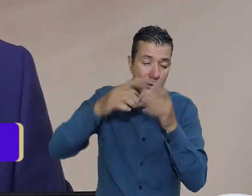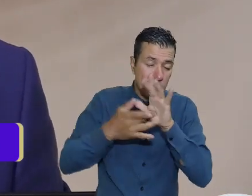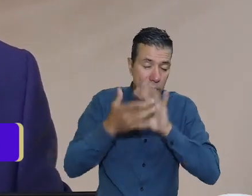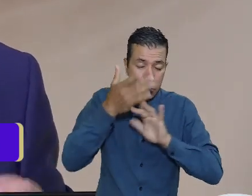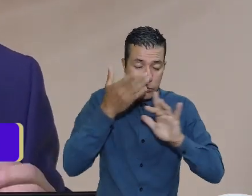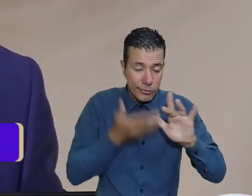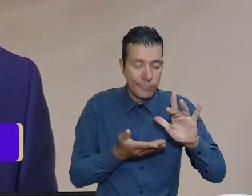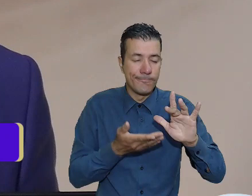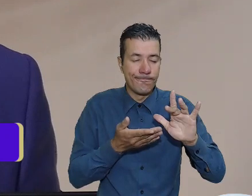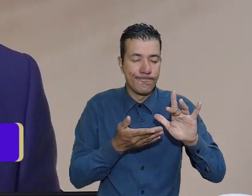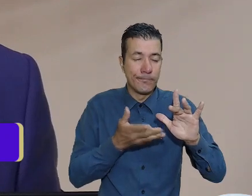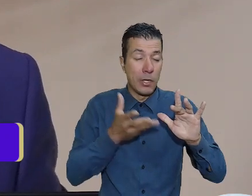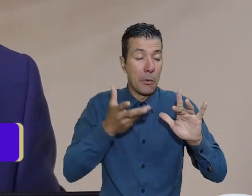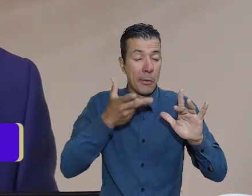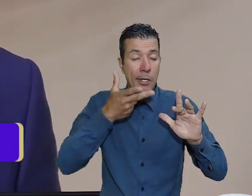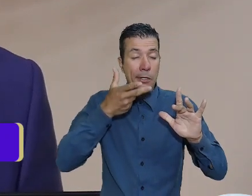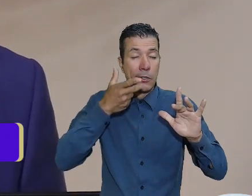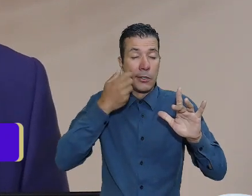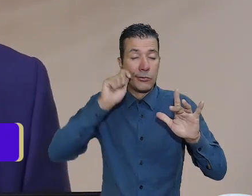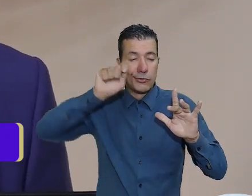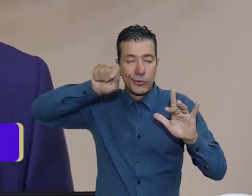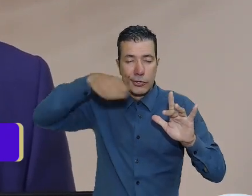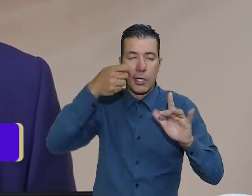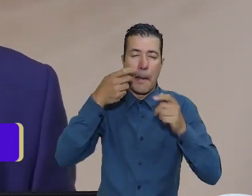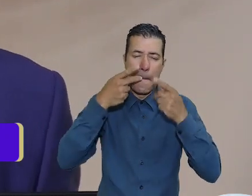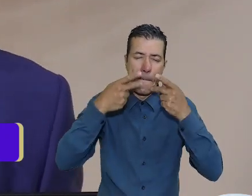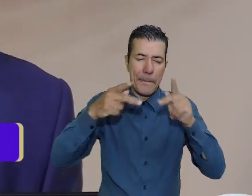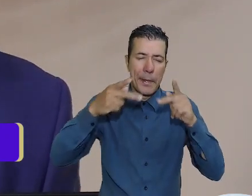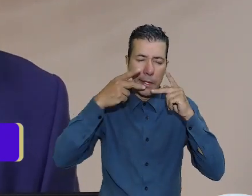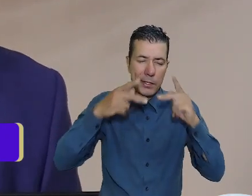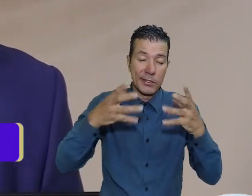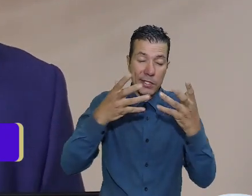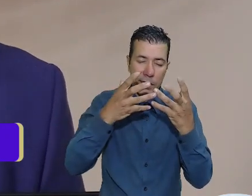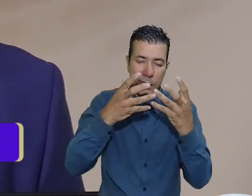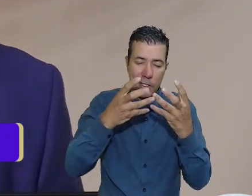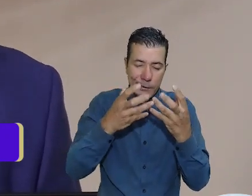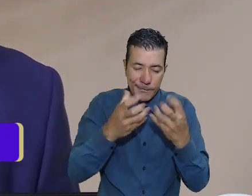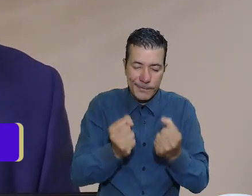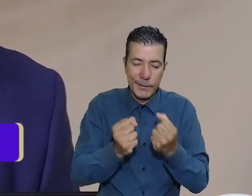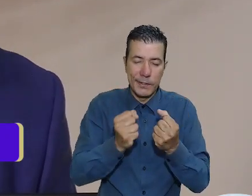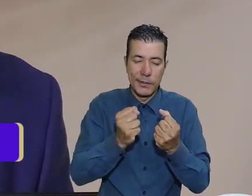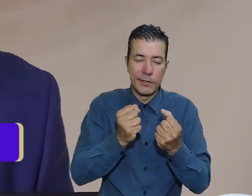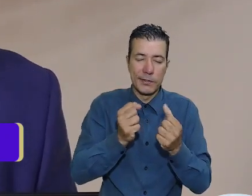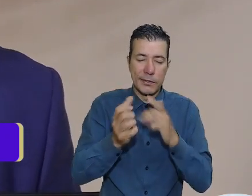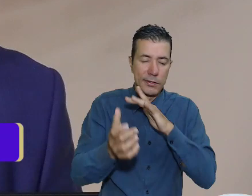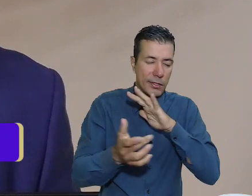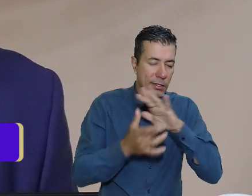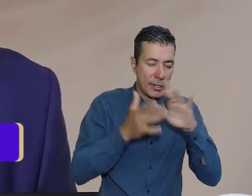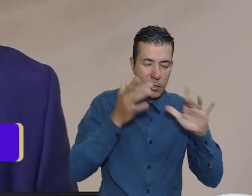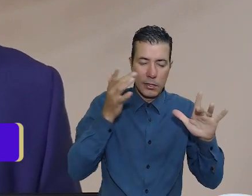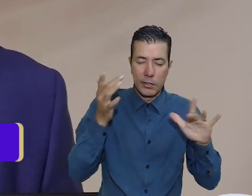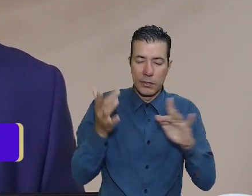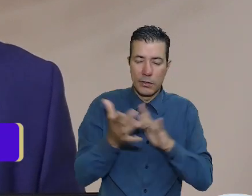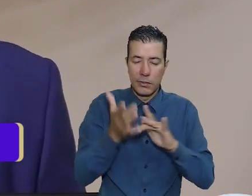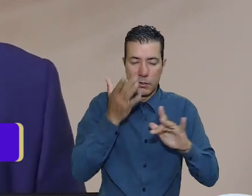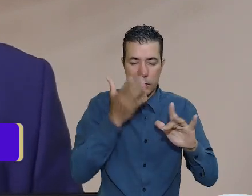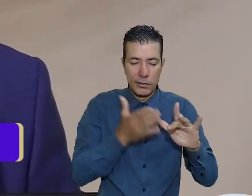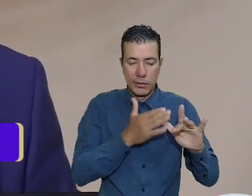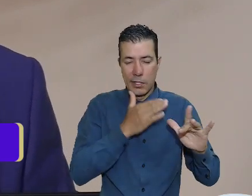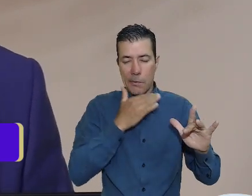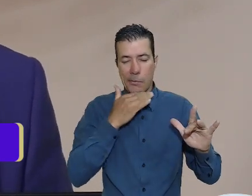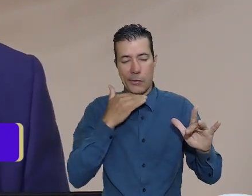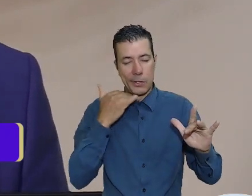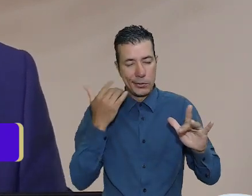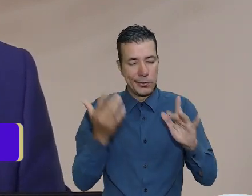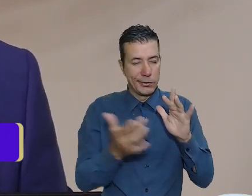volta, mas o maior sinal é a pregação do Evangelho e a aceitação do mesmo para aqueles que creem e aceitam o sacrifício de